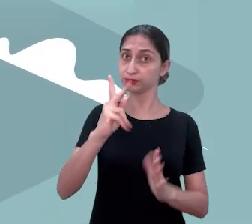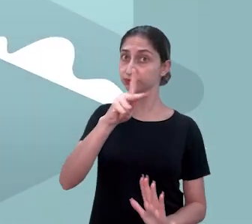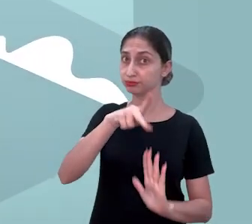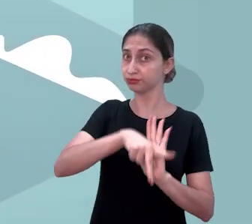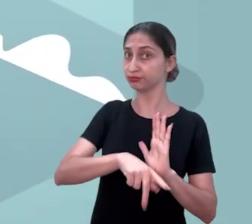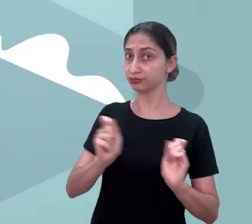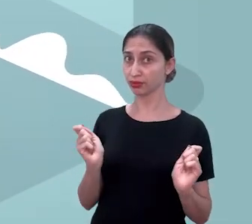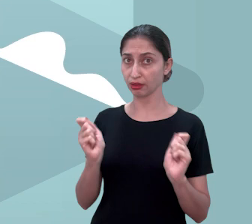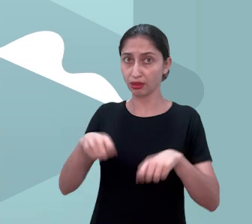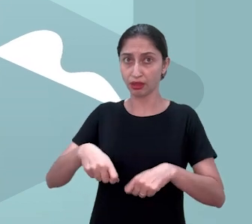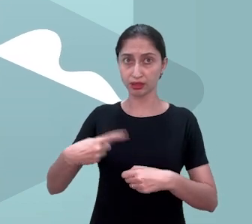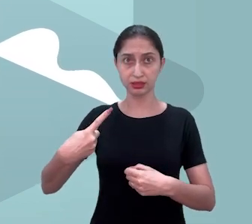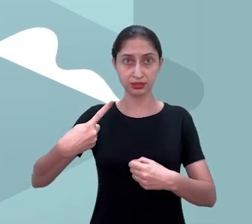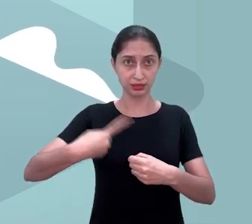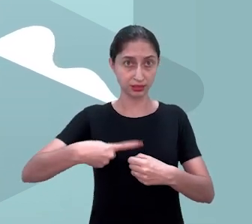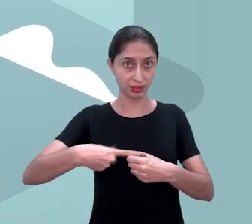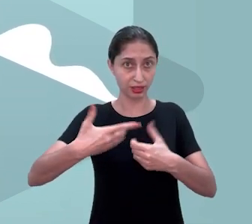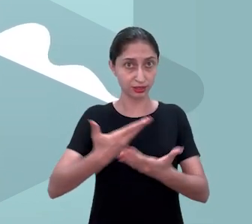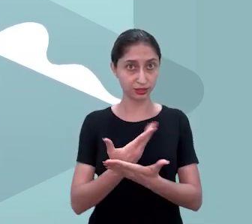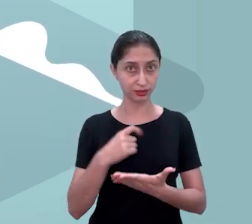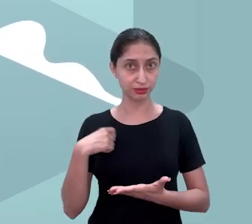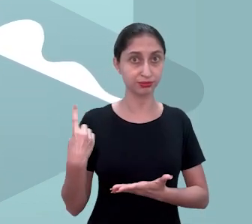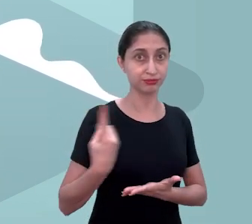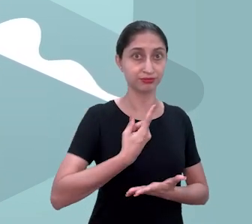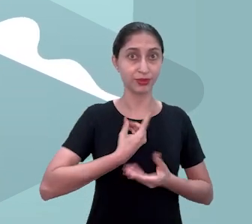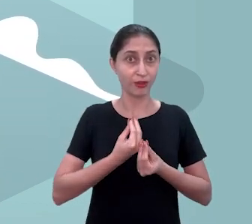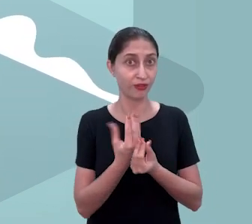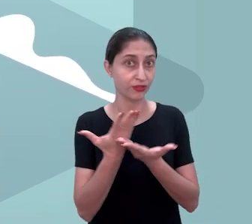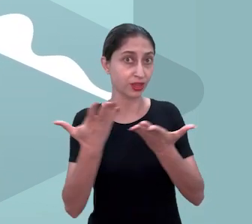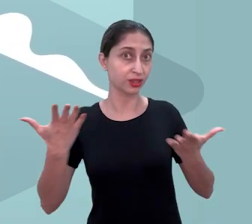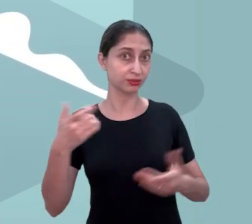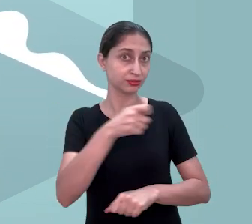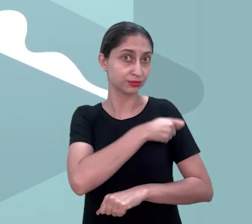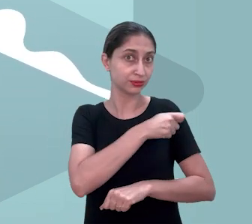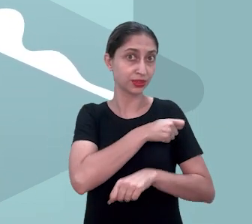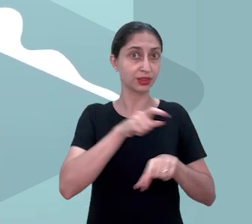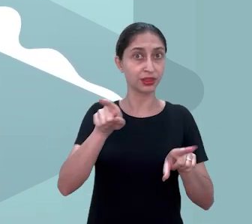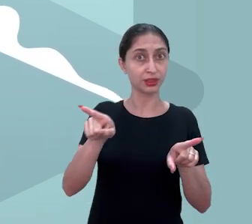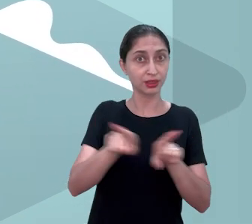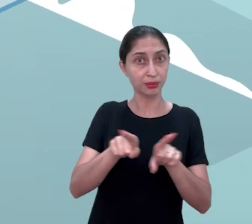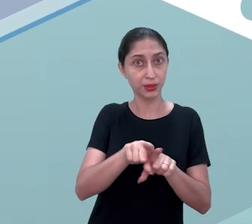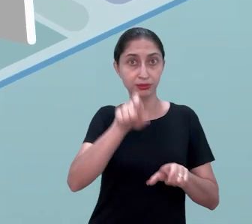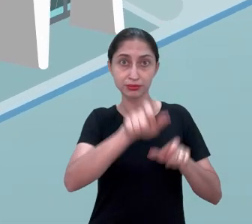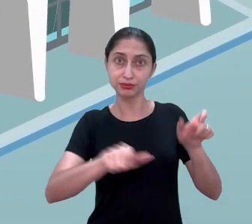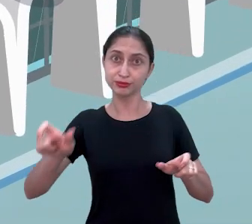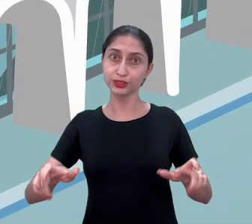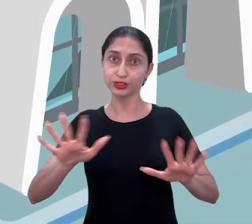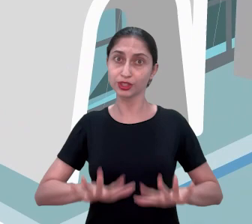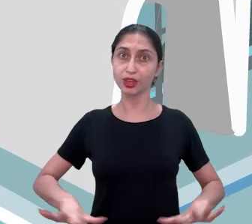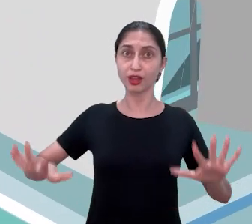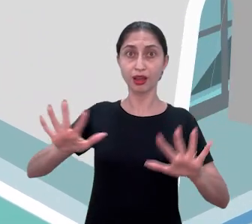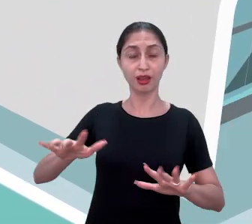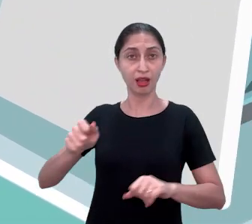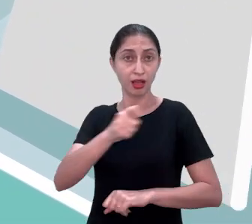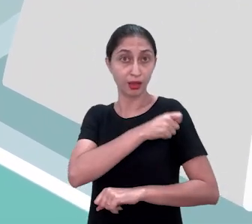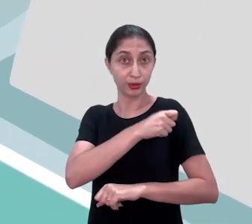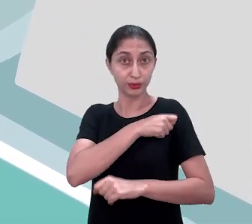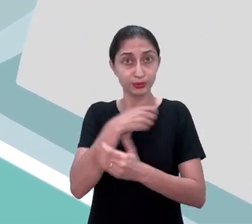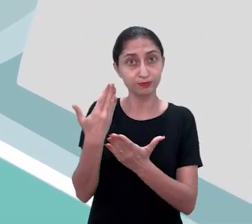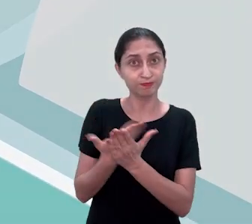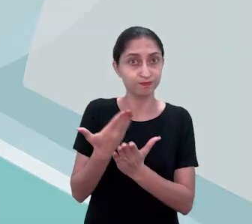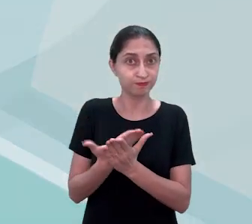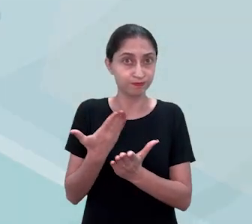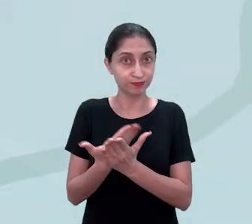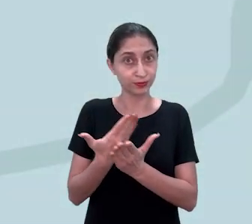e possibilidades que a cidade UniBH oferece para seus alunos e vizinhos. Aqui, nossos alunos se